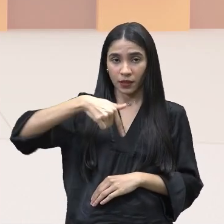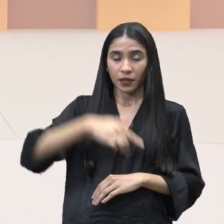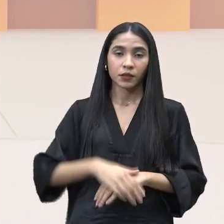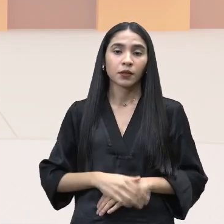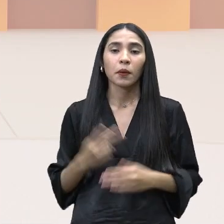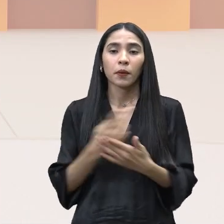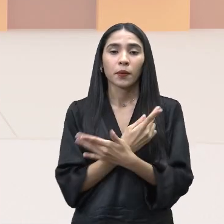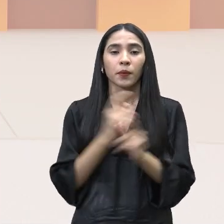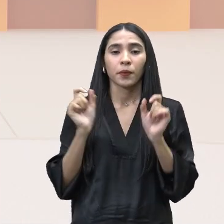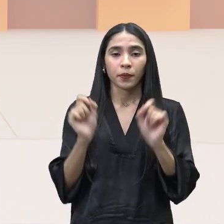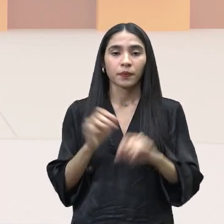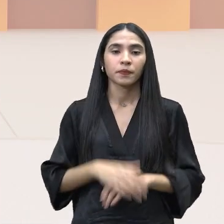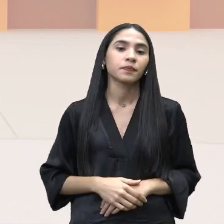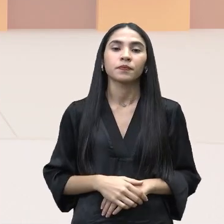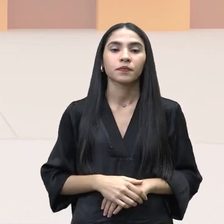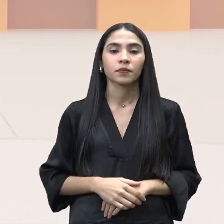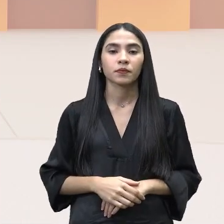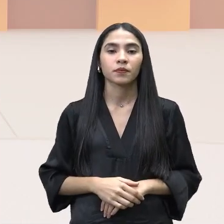O que aconteceu?